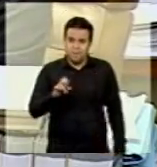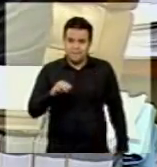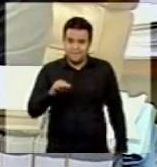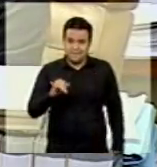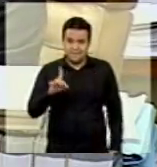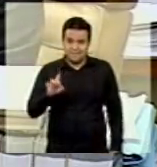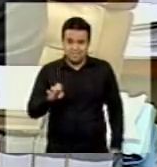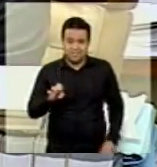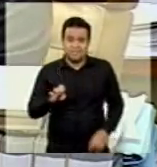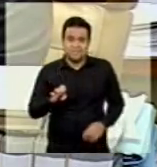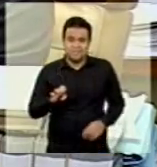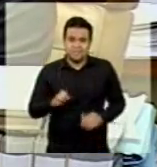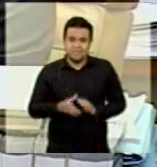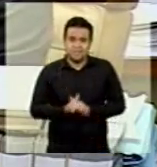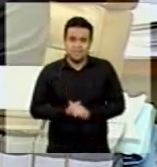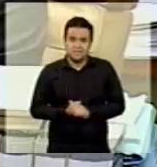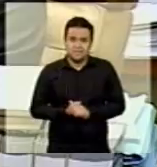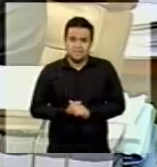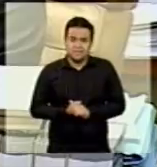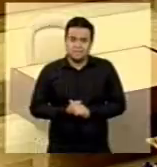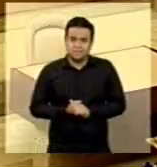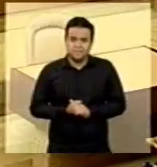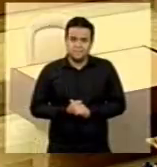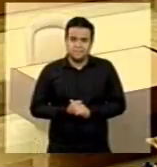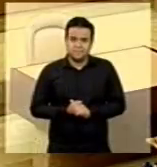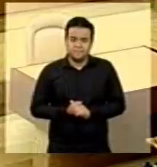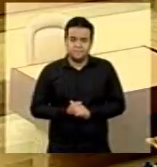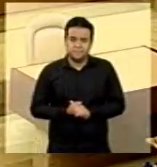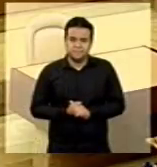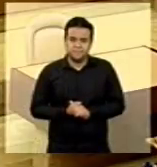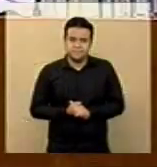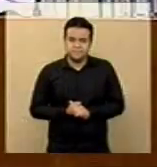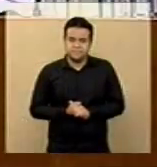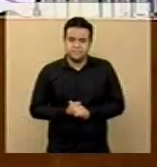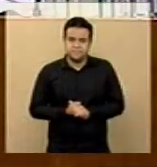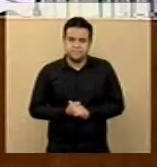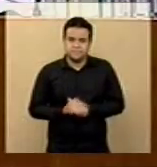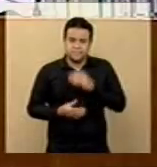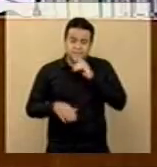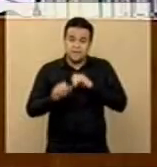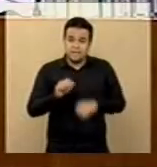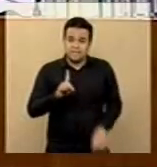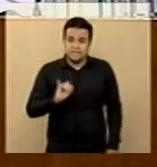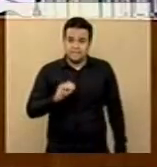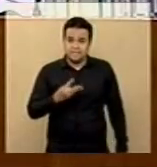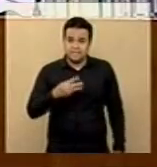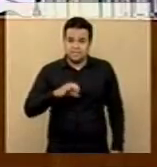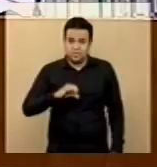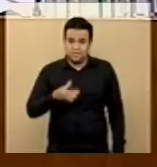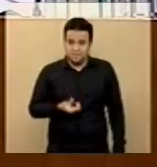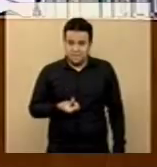dessas idas e vindas, não é movido? E mesmo no caso, não é, ministro, da ação penal